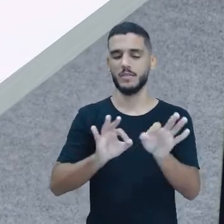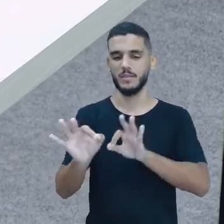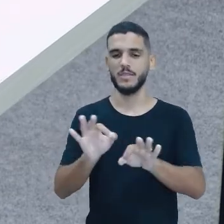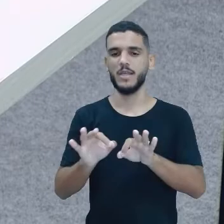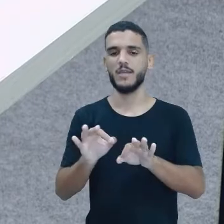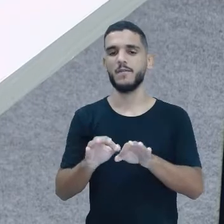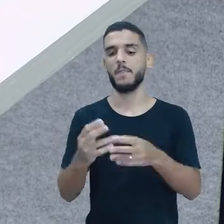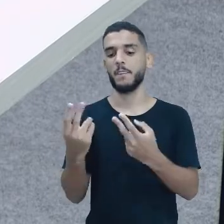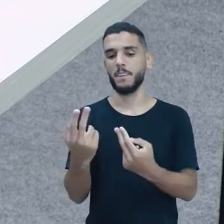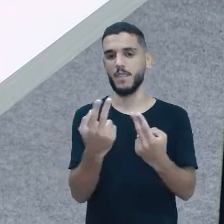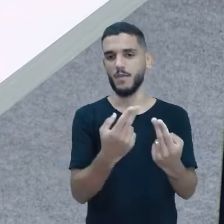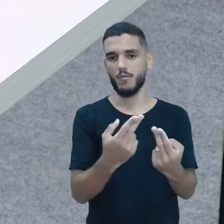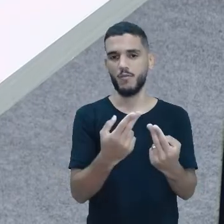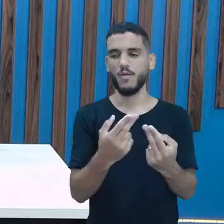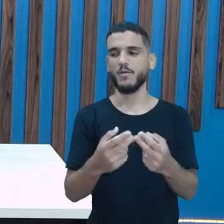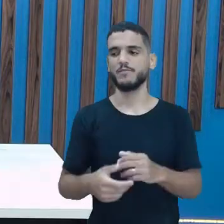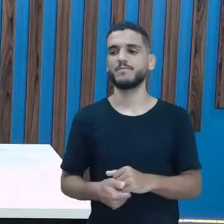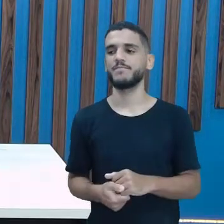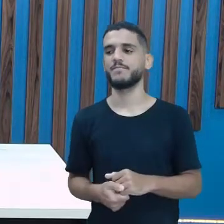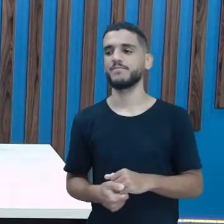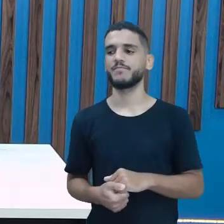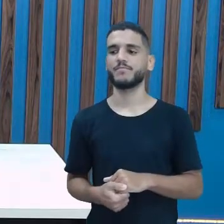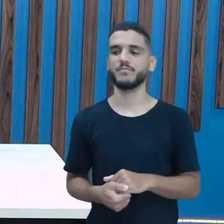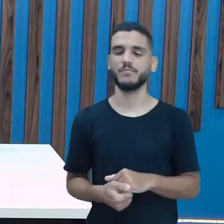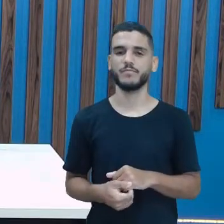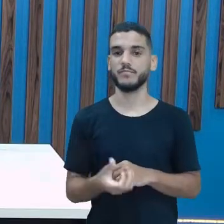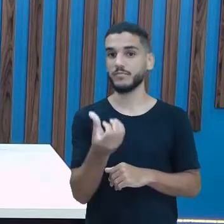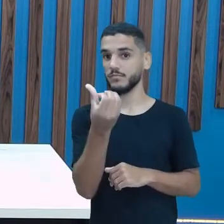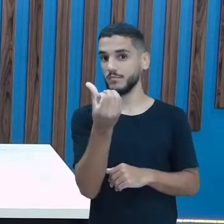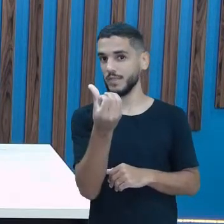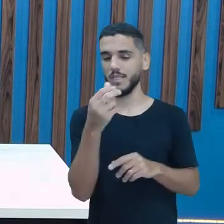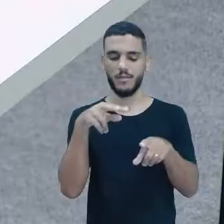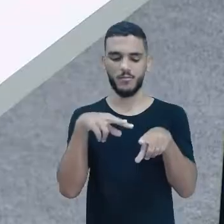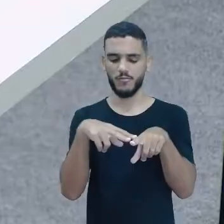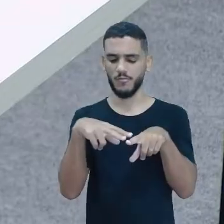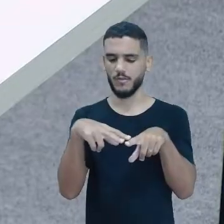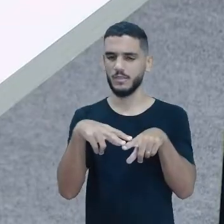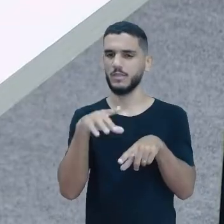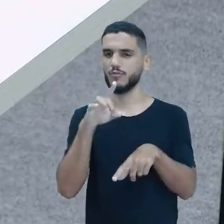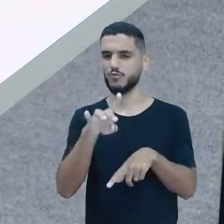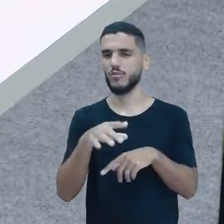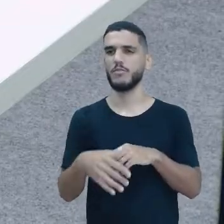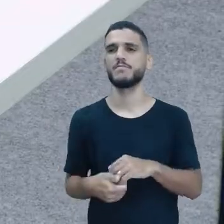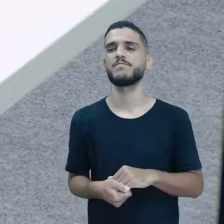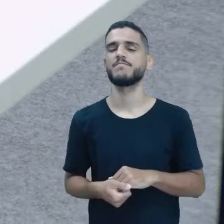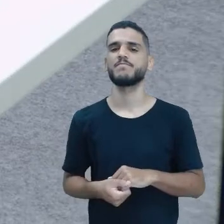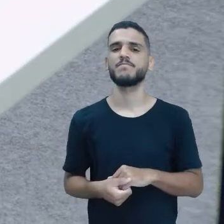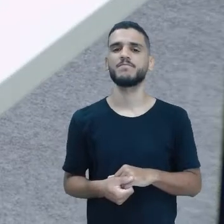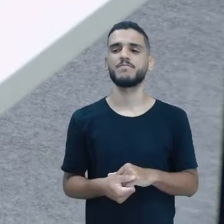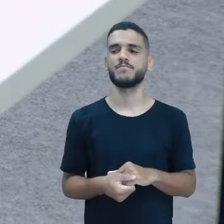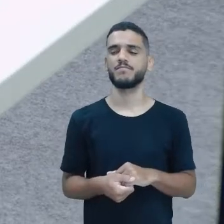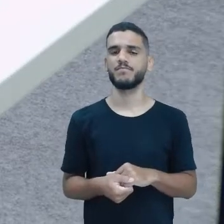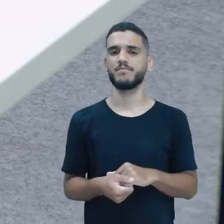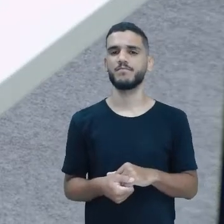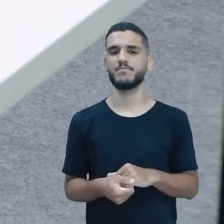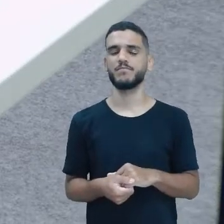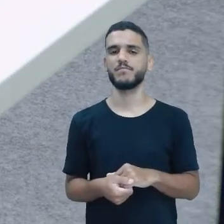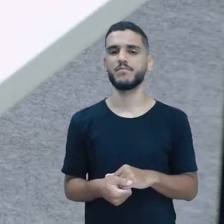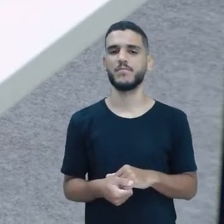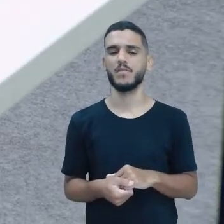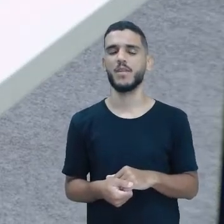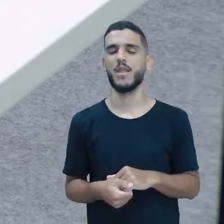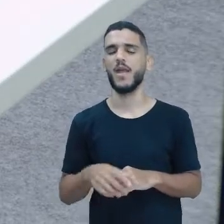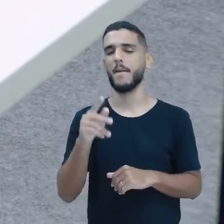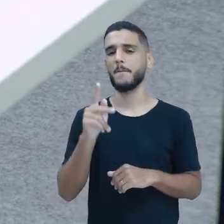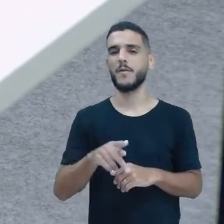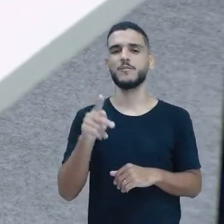tamanhos iguais. No entanto, eu só dividi em 6 fatias. A professora Sandra está me pedindo